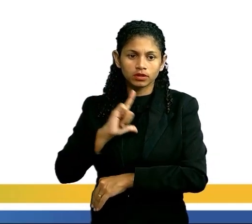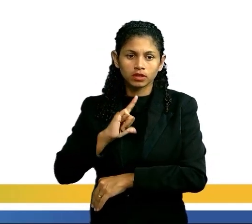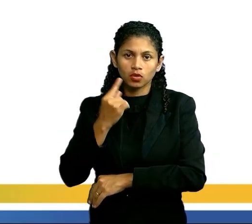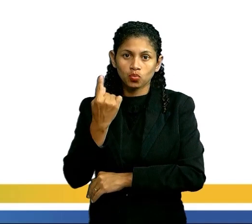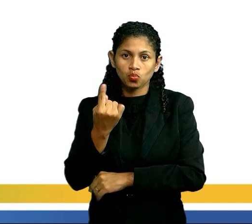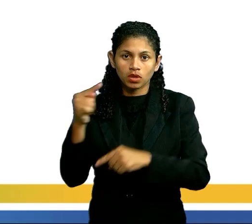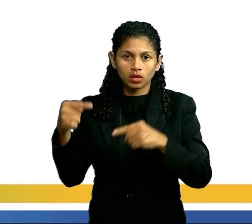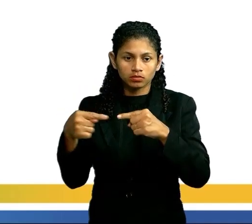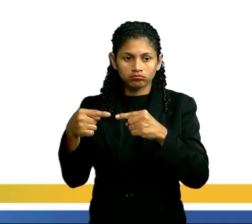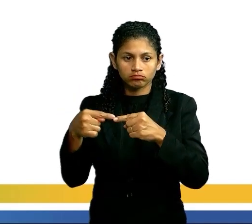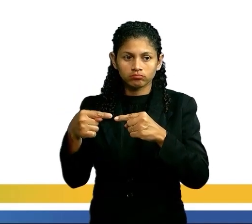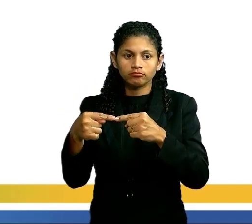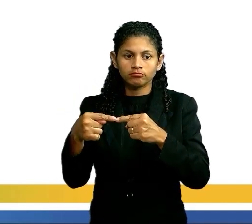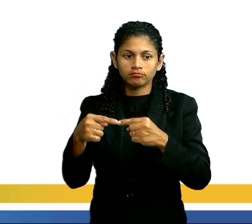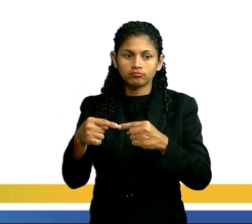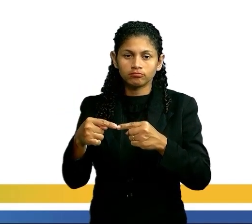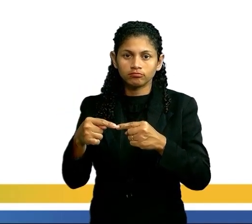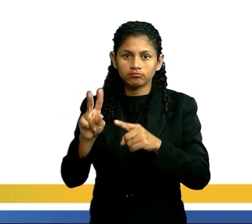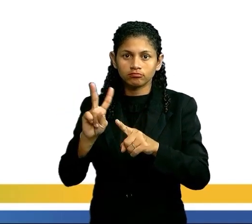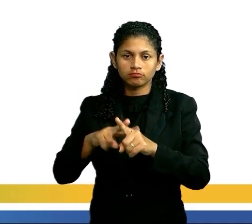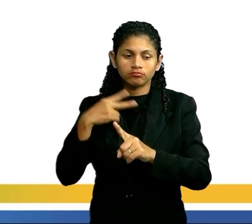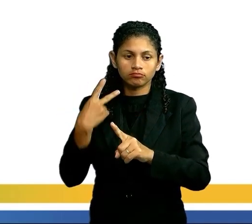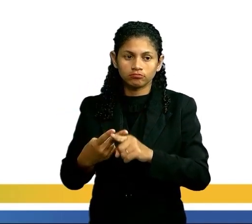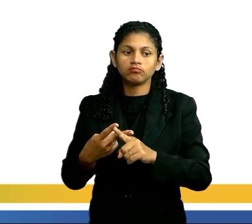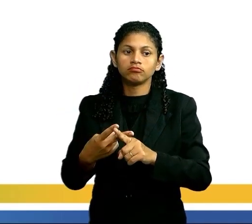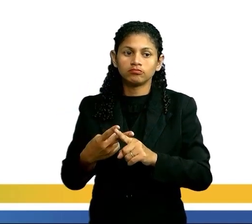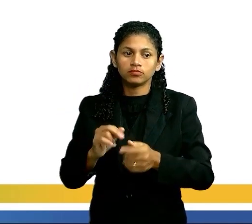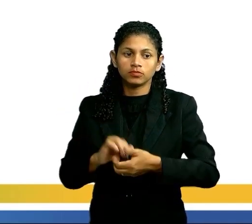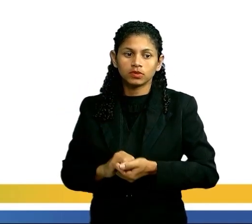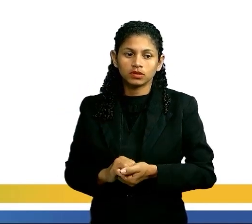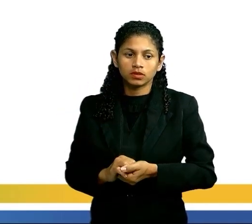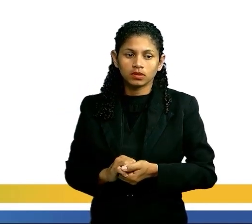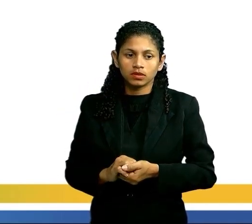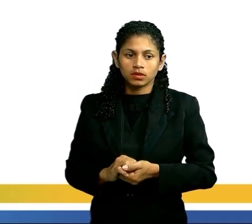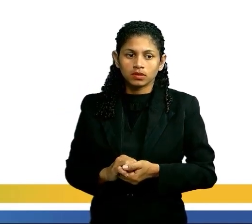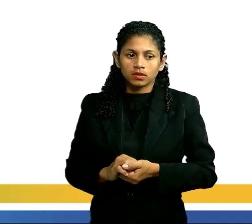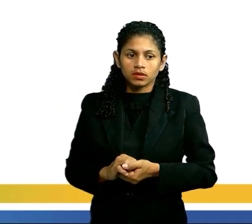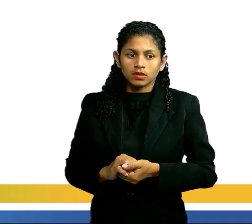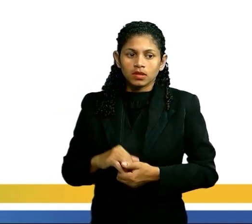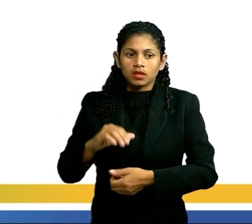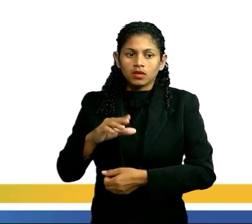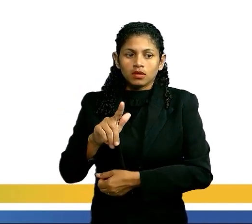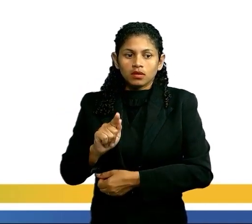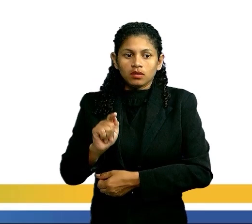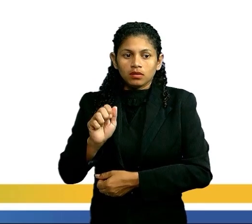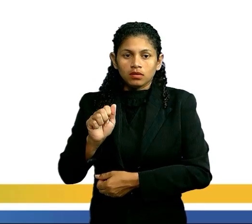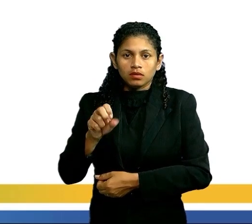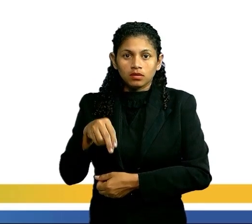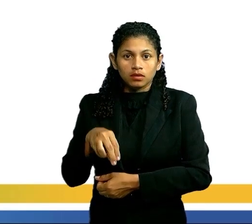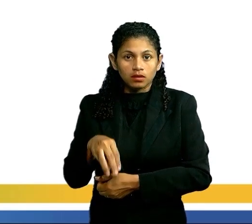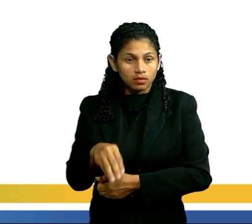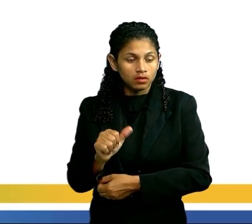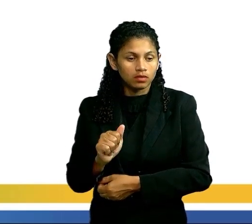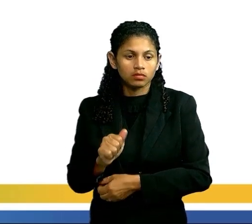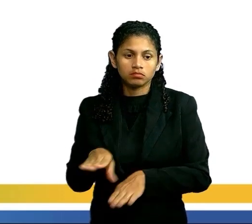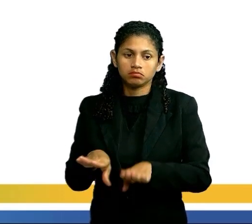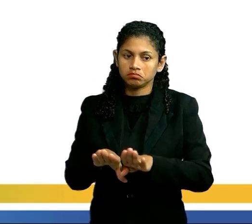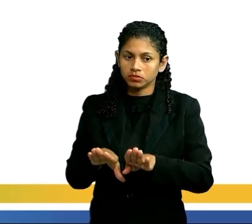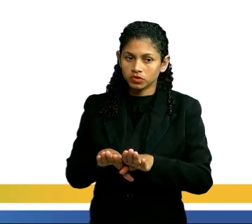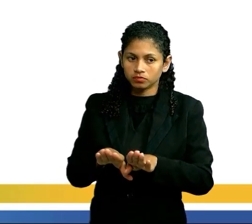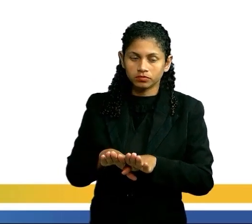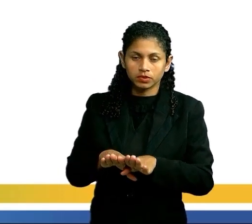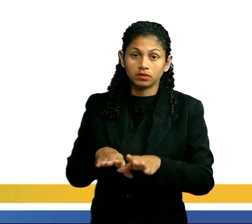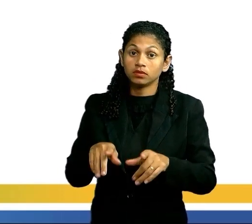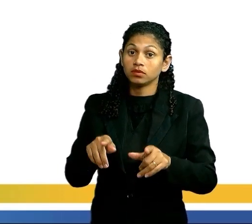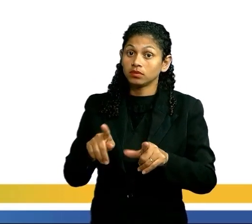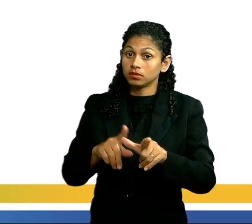é. Embaixo, também só tem uma ligação dupla, tá? Para ser um composto aromático, tem que ser um ciclo